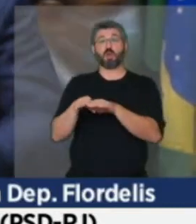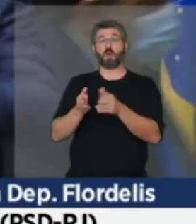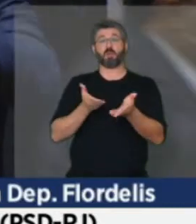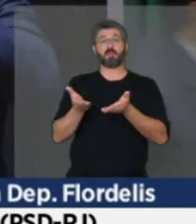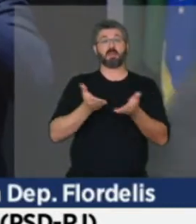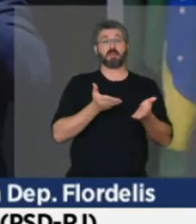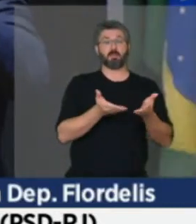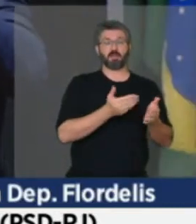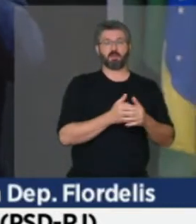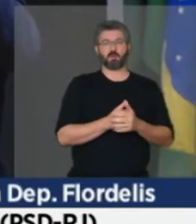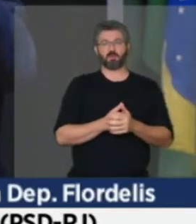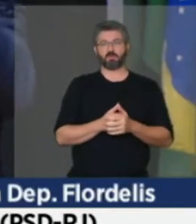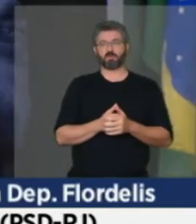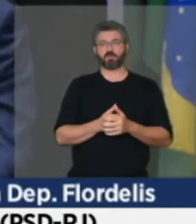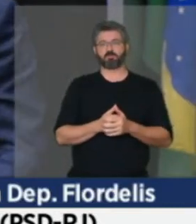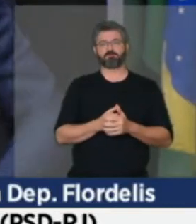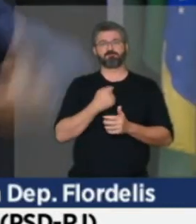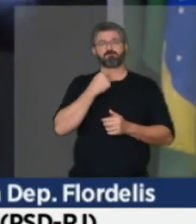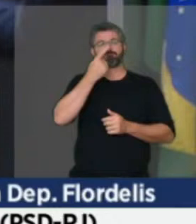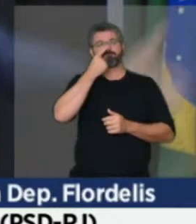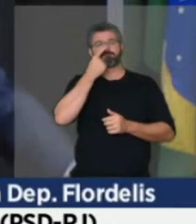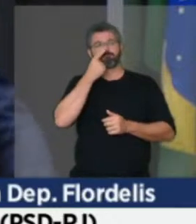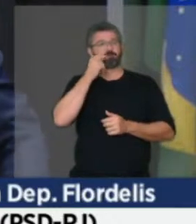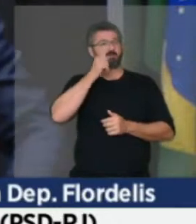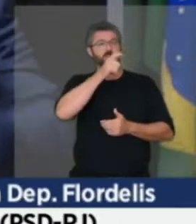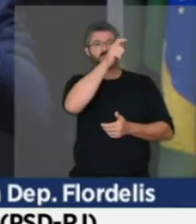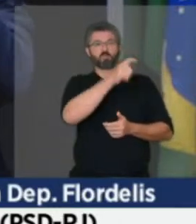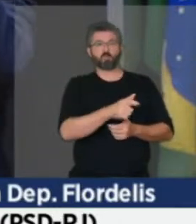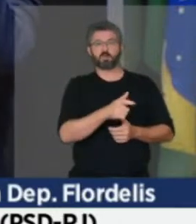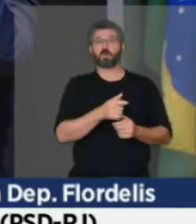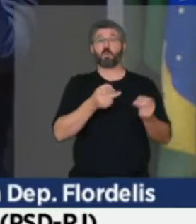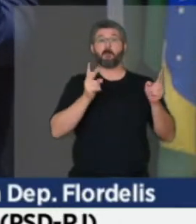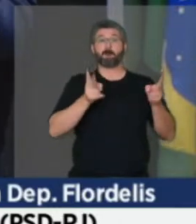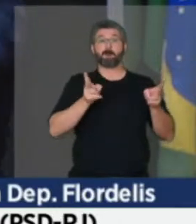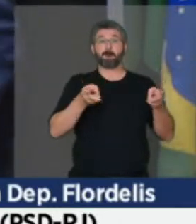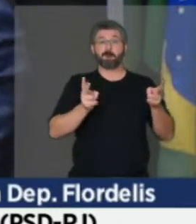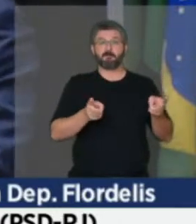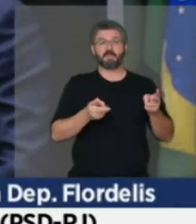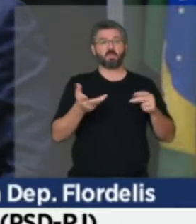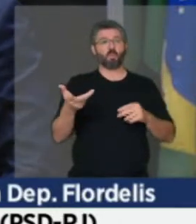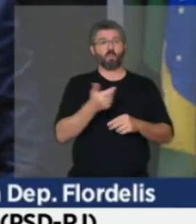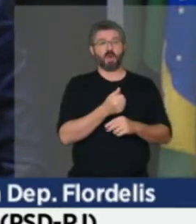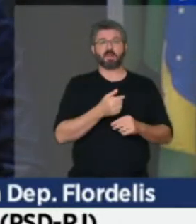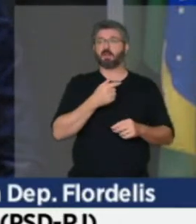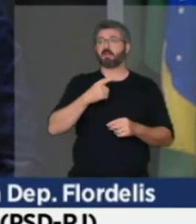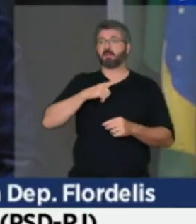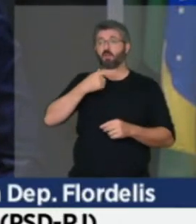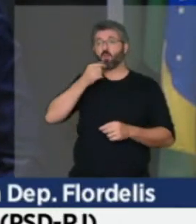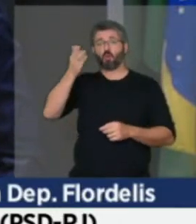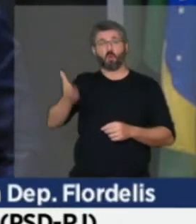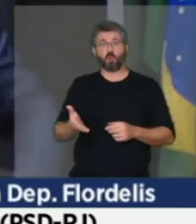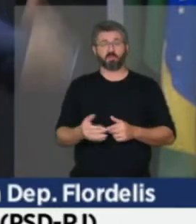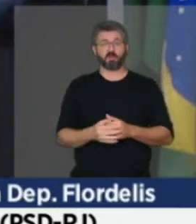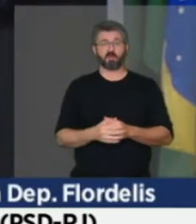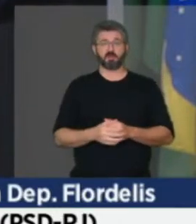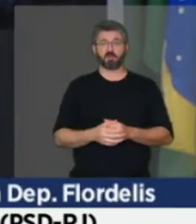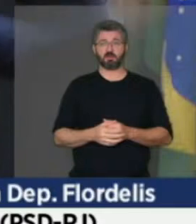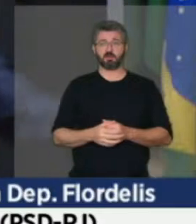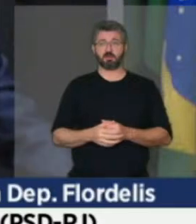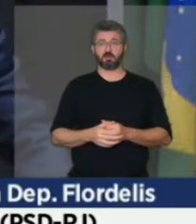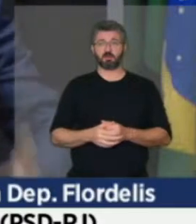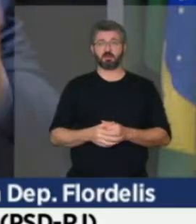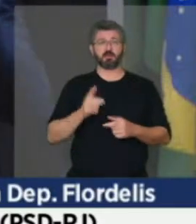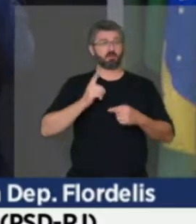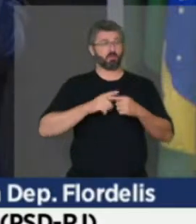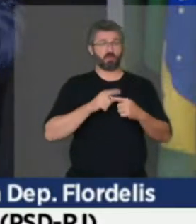por identificar na mulher as mesmas qualidades do homem, por identificar nela